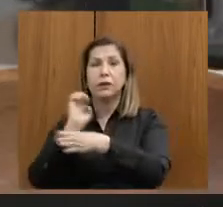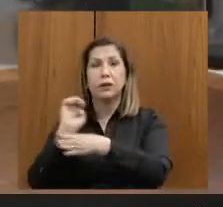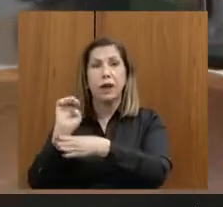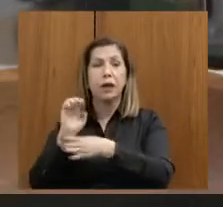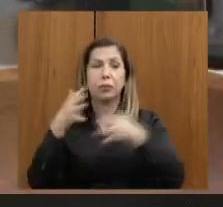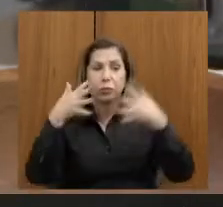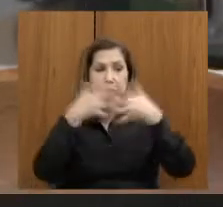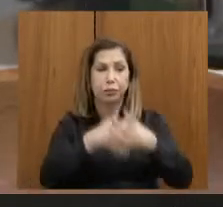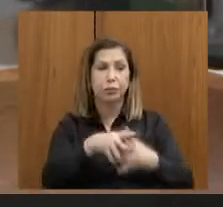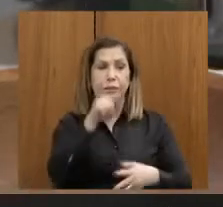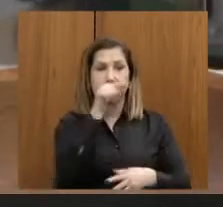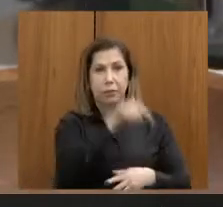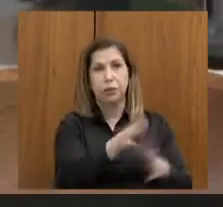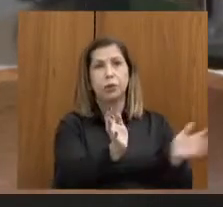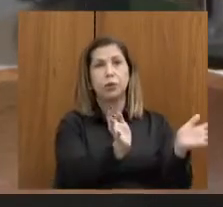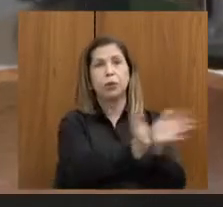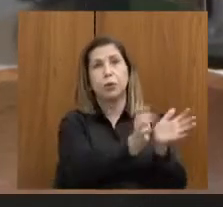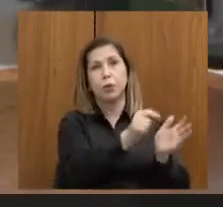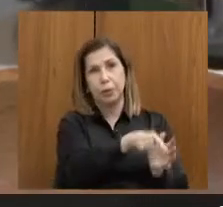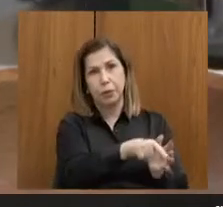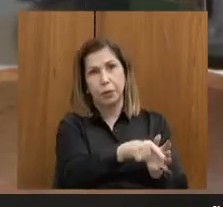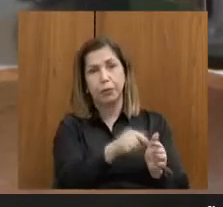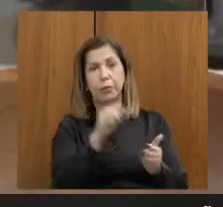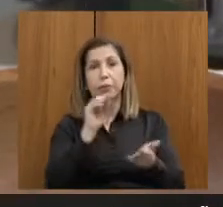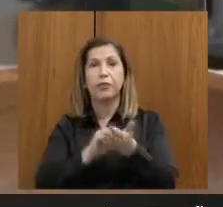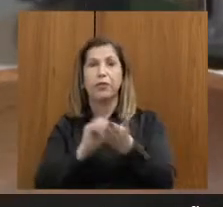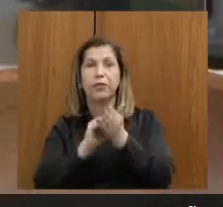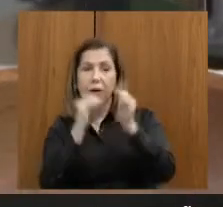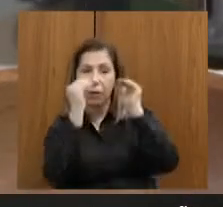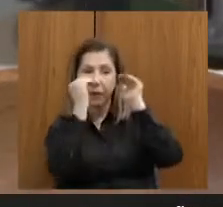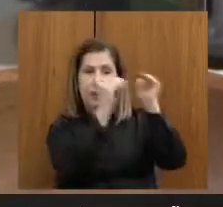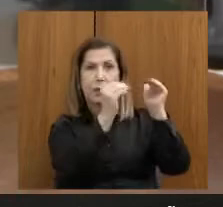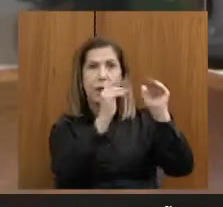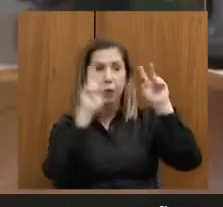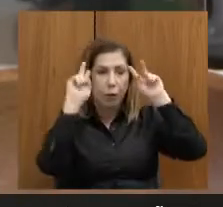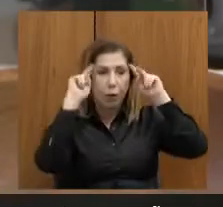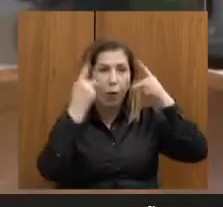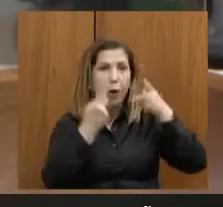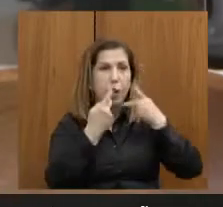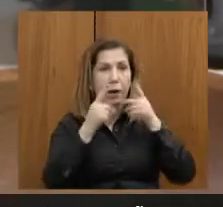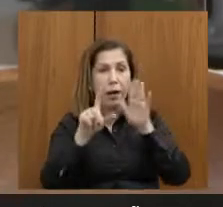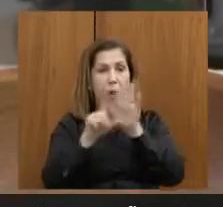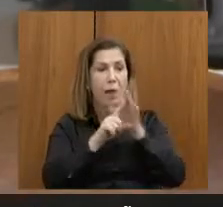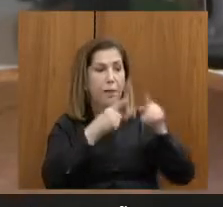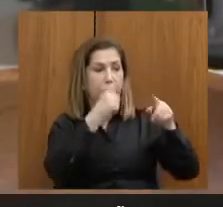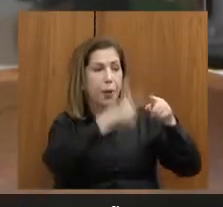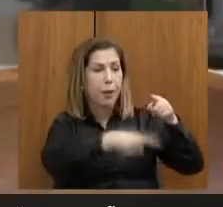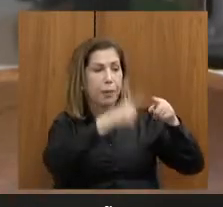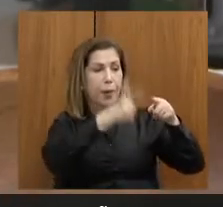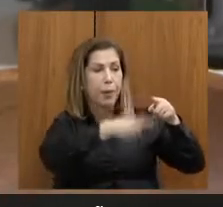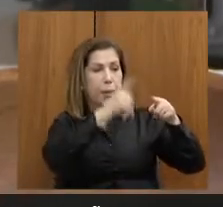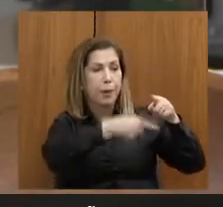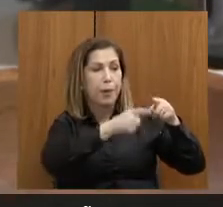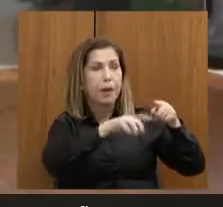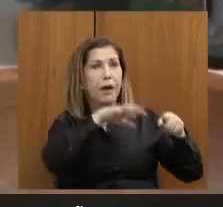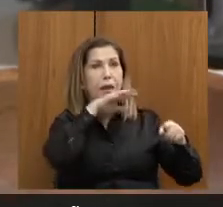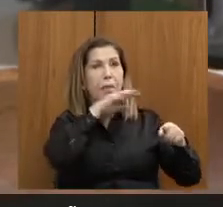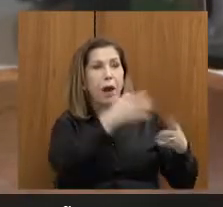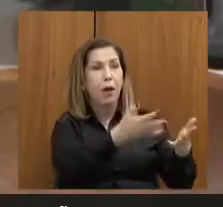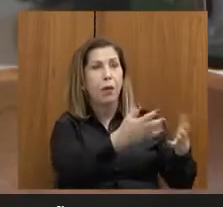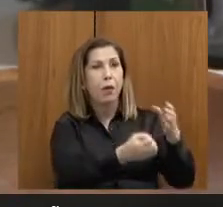estado o que não nos respeita não não sei conhece cria leis para proibir o nosso criação de